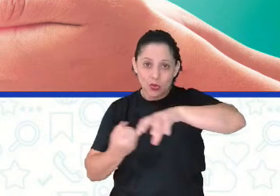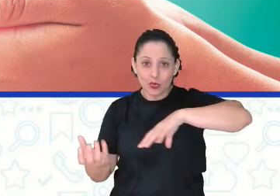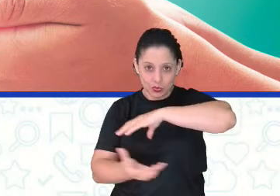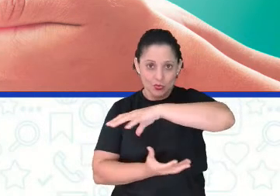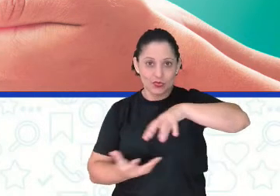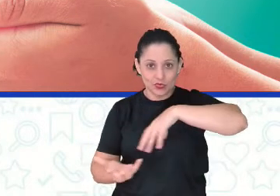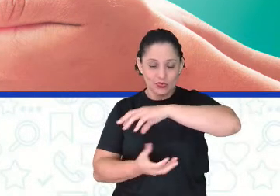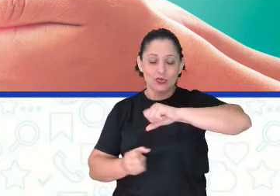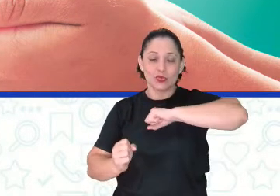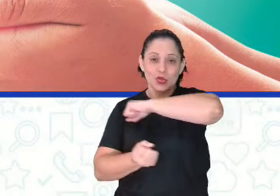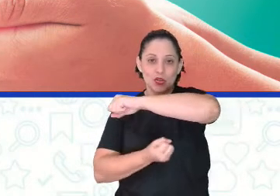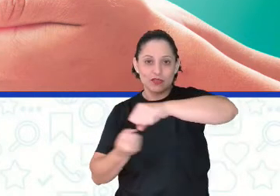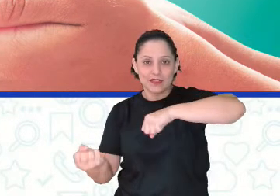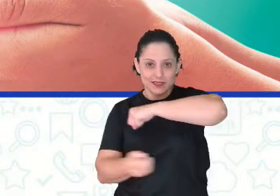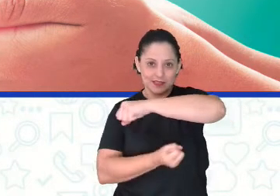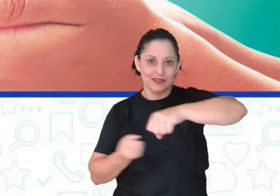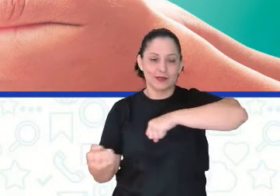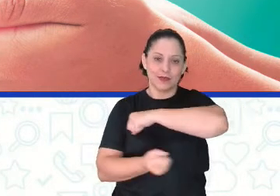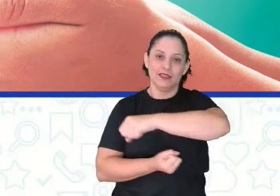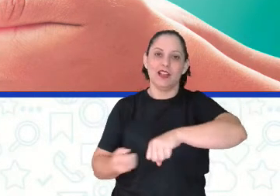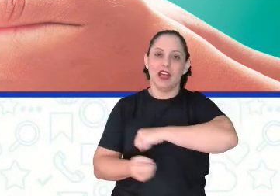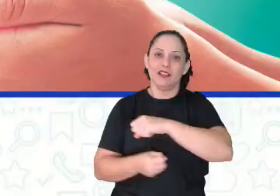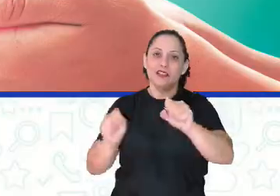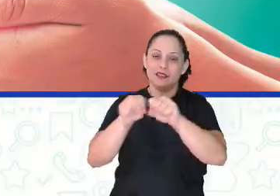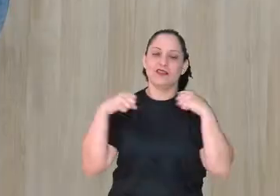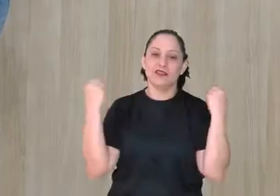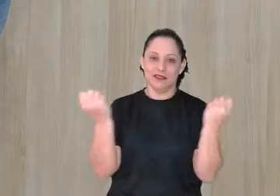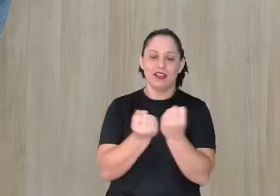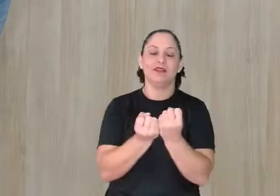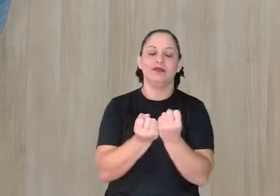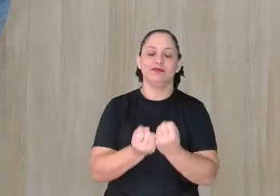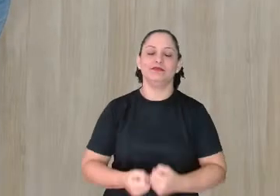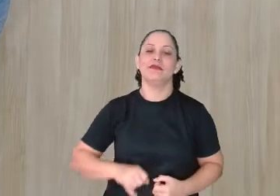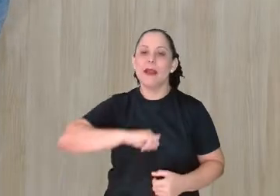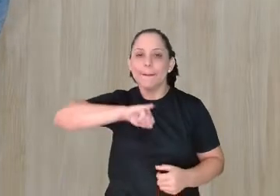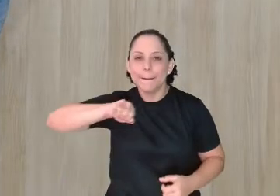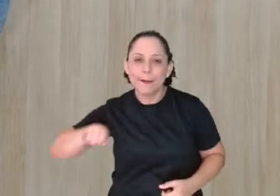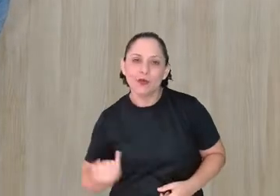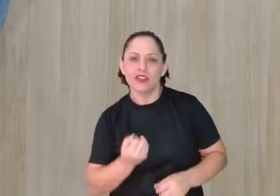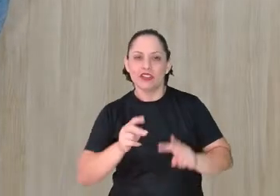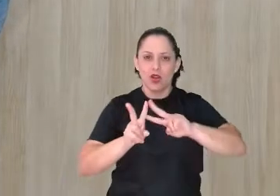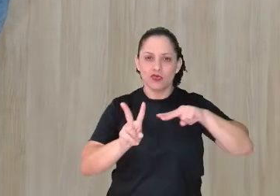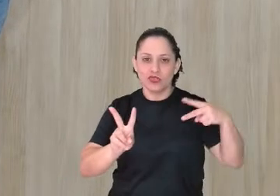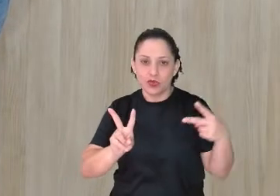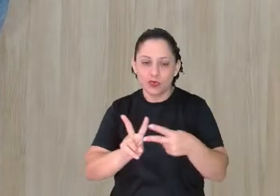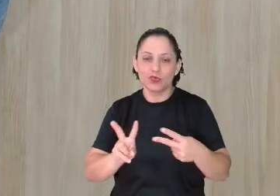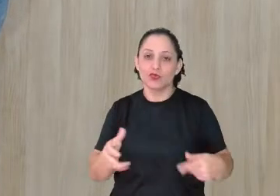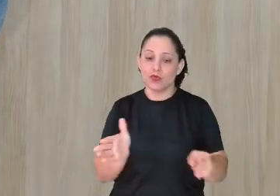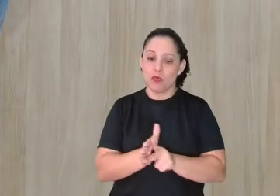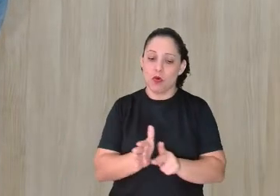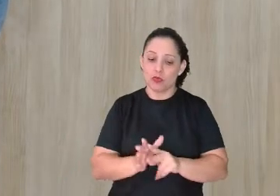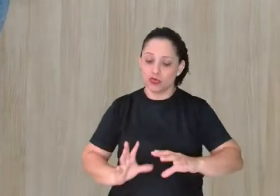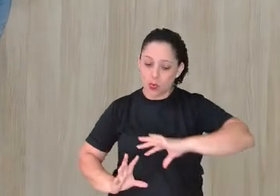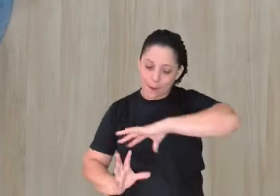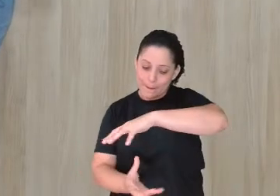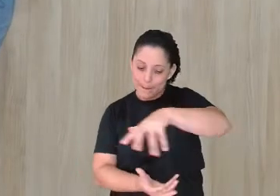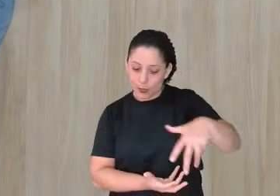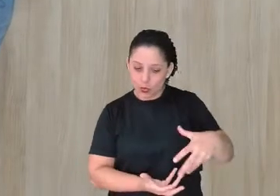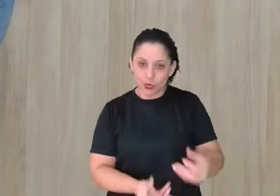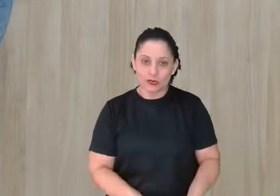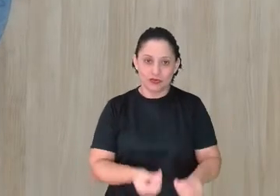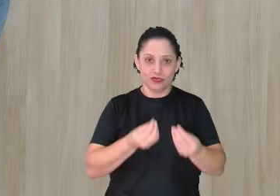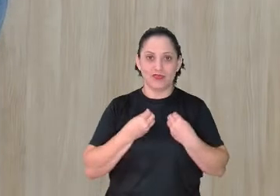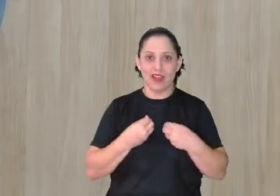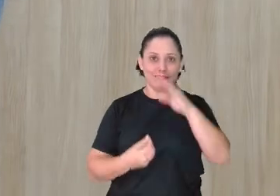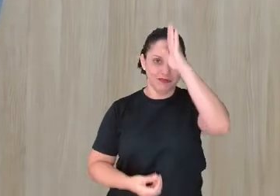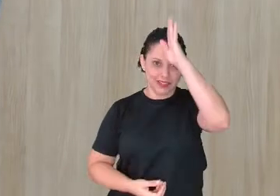para poder continuarmos aí aproveitando os recursos naturais que o nosso planeta nos oferece de graça,